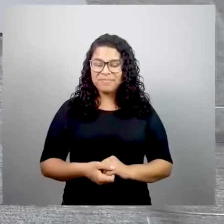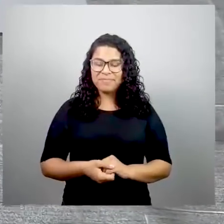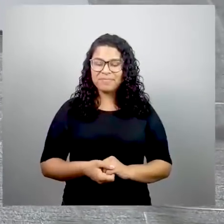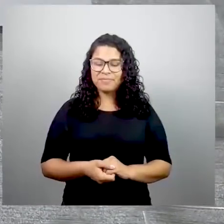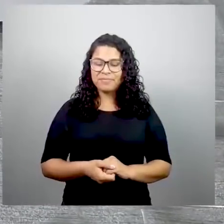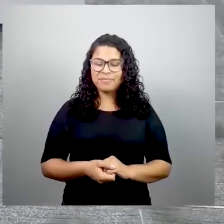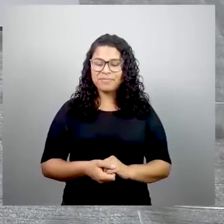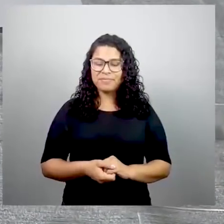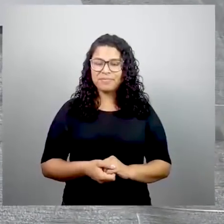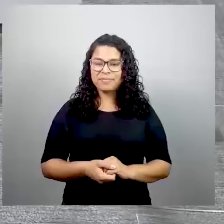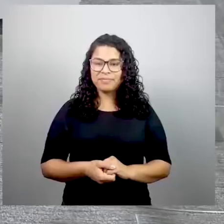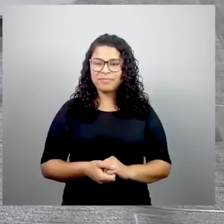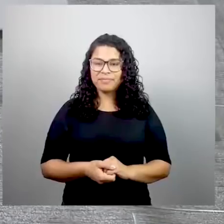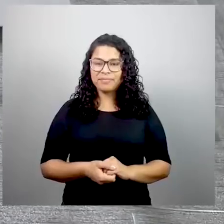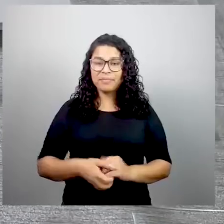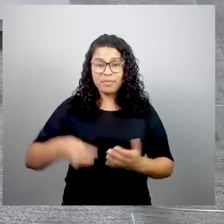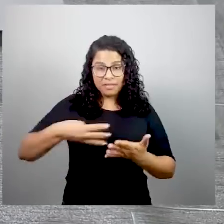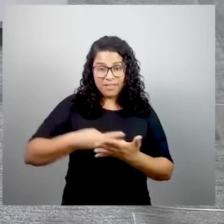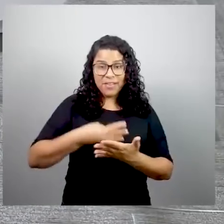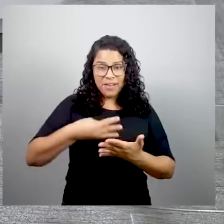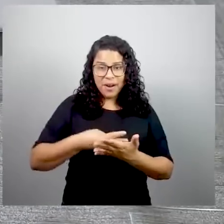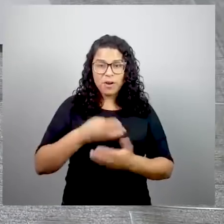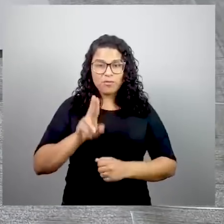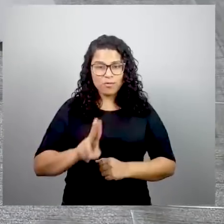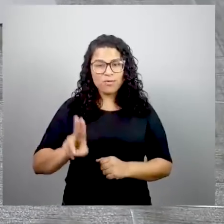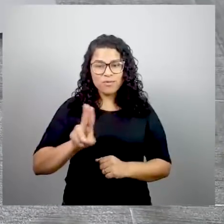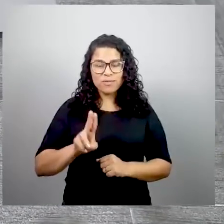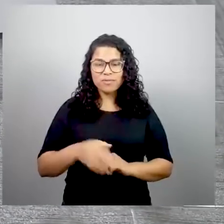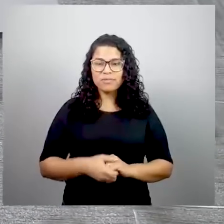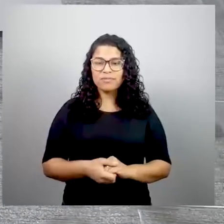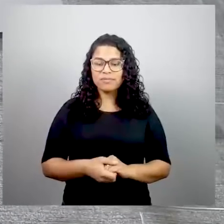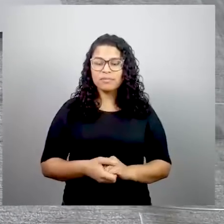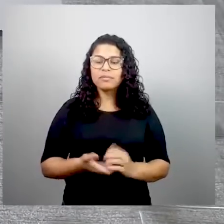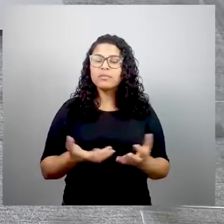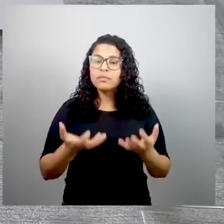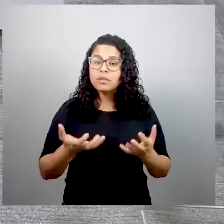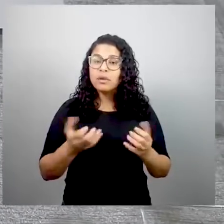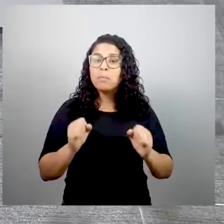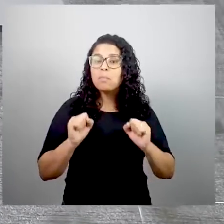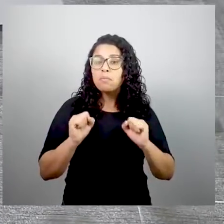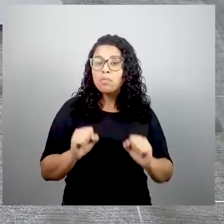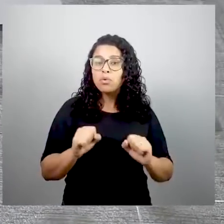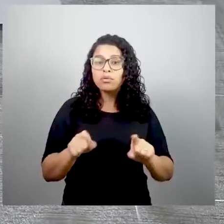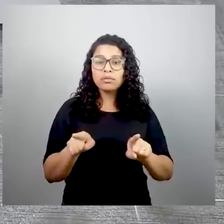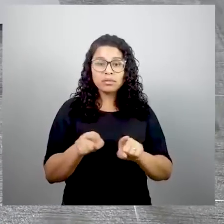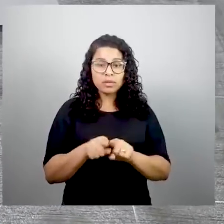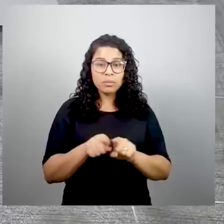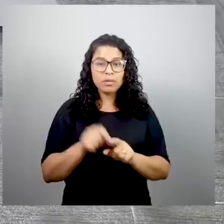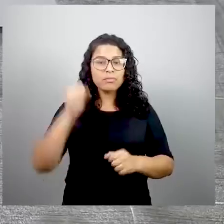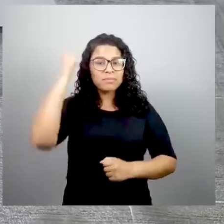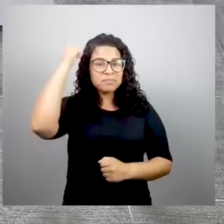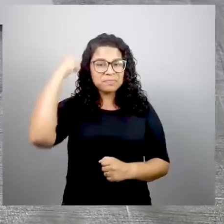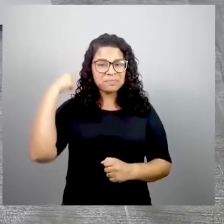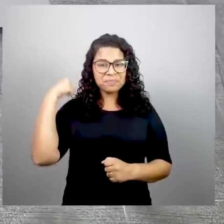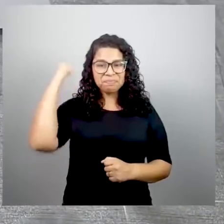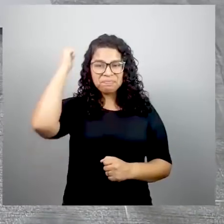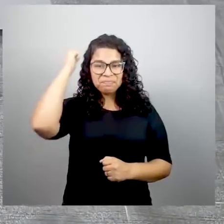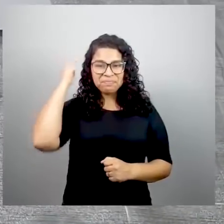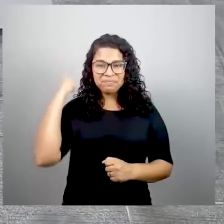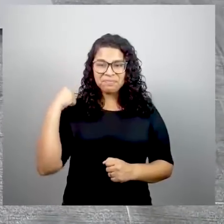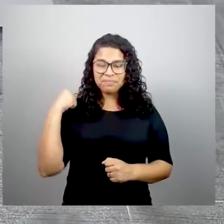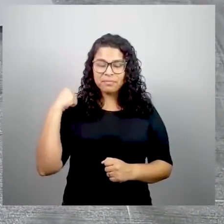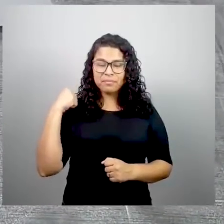aqui foi com garfo. Se vocês quiserem fazer com pente,